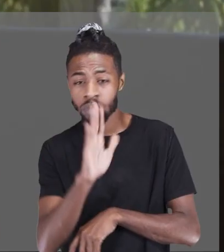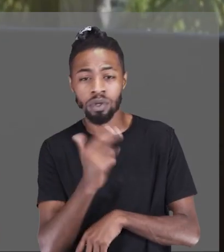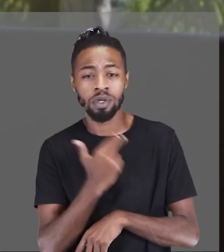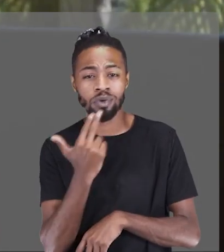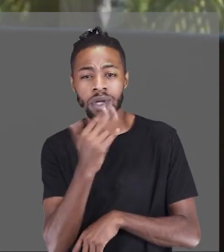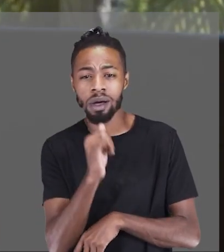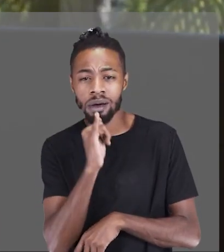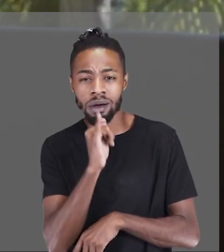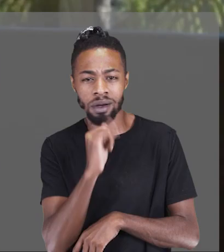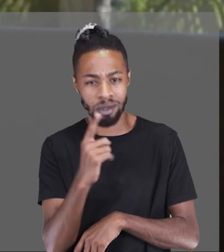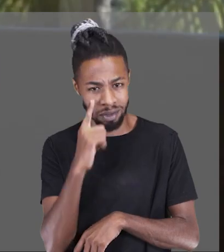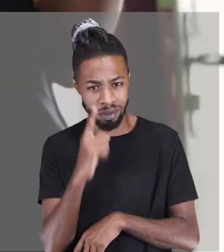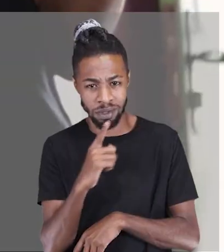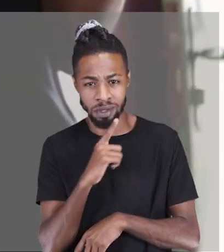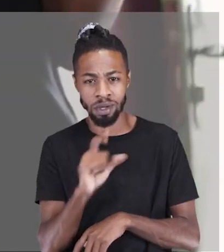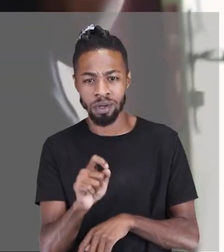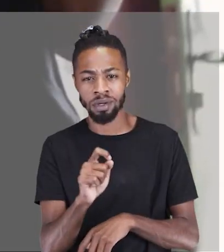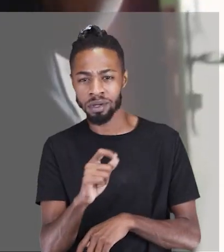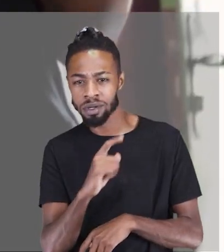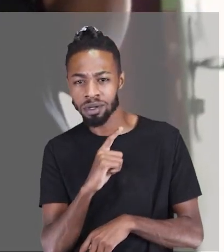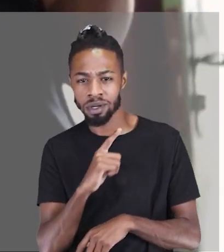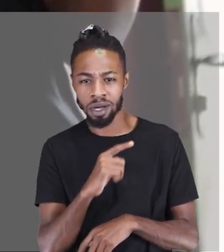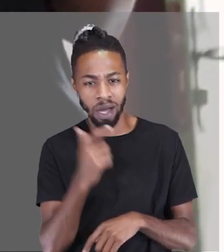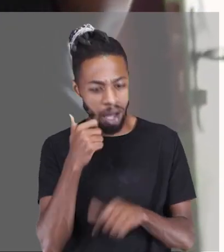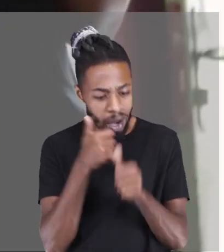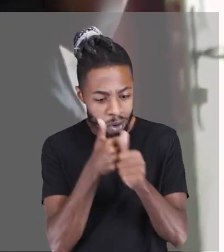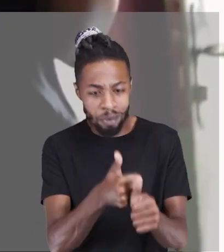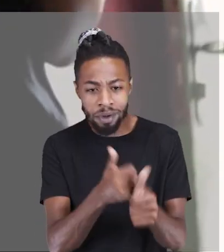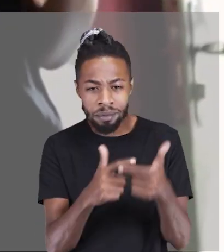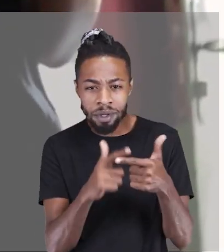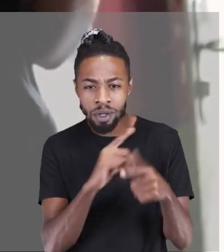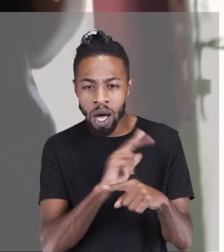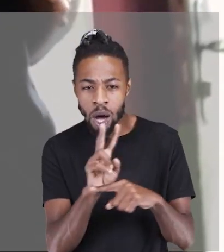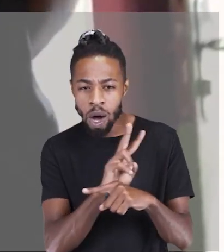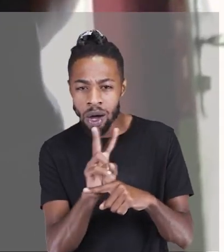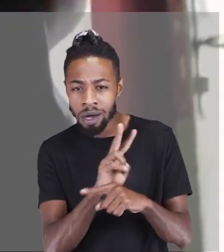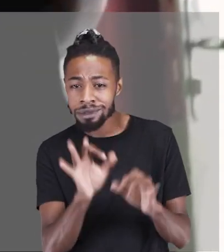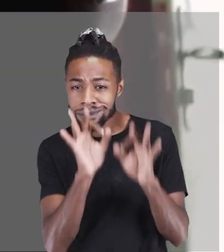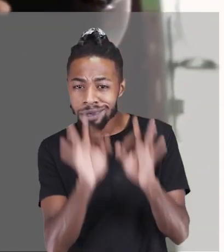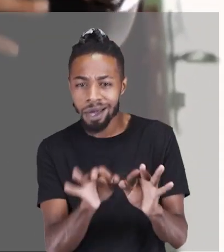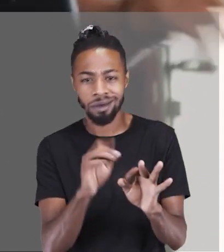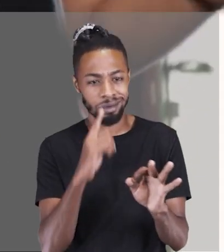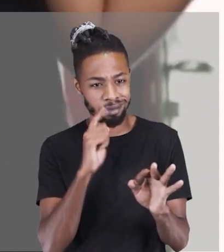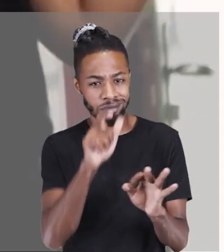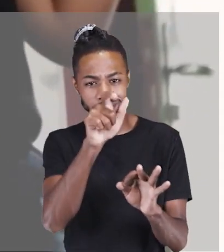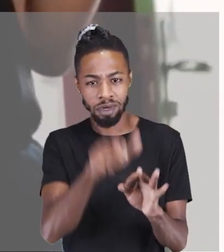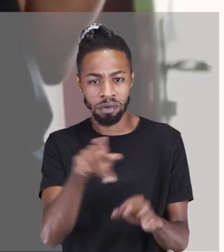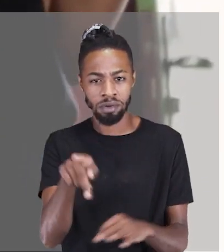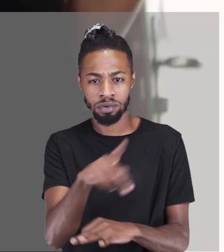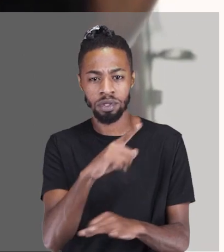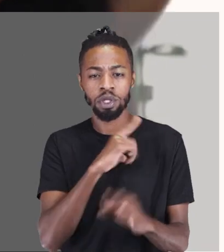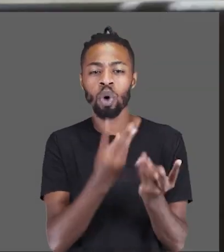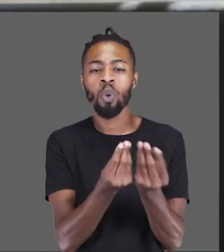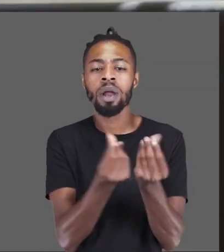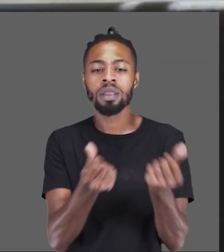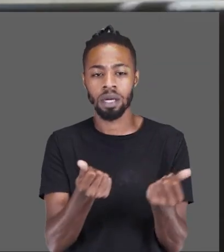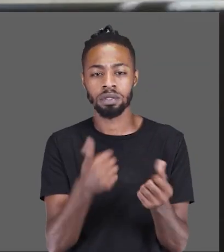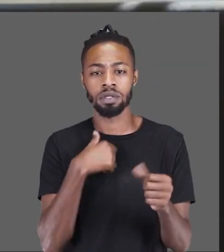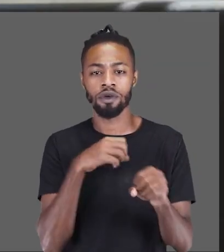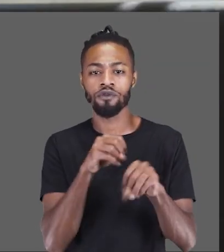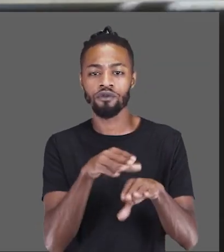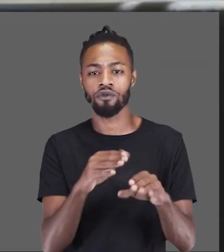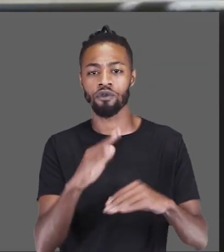Brasil. A gente não consegue dar ao estágio o acompanhamento, a supervisão necessários para que a gente tenha